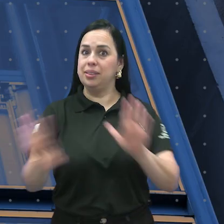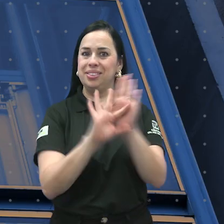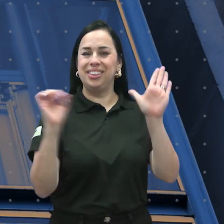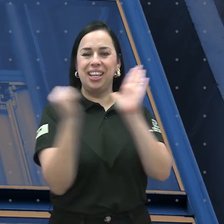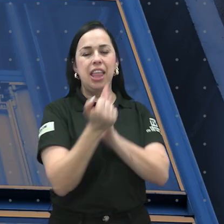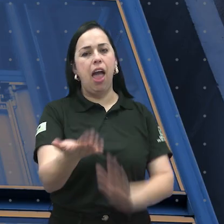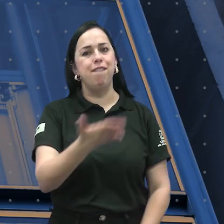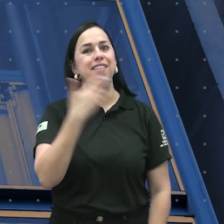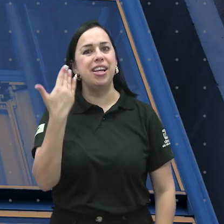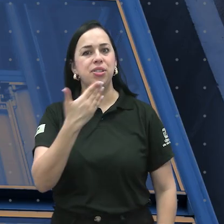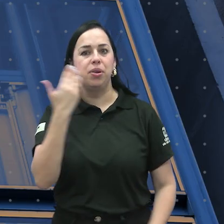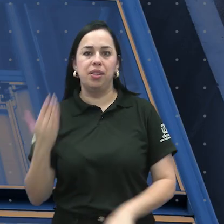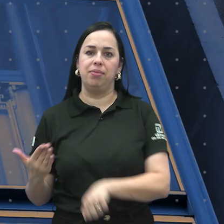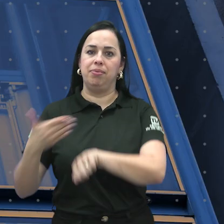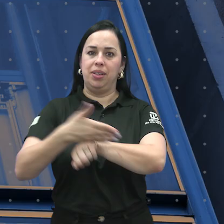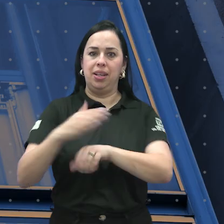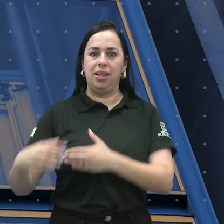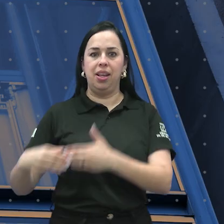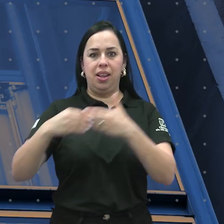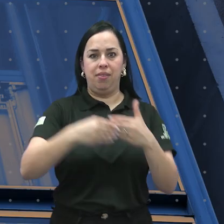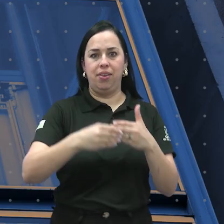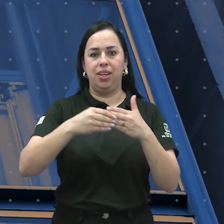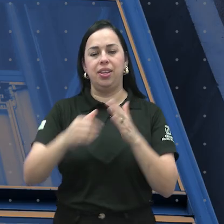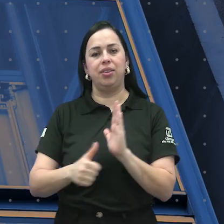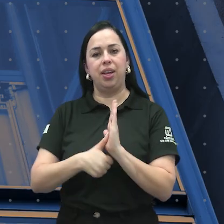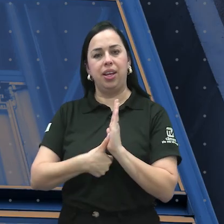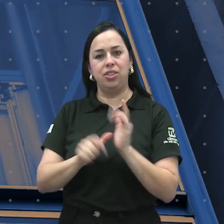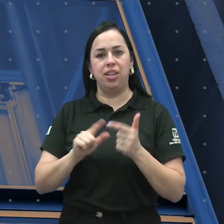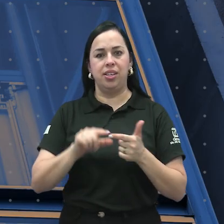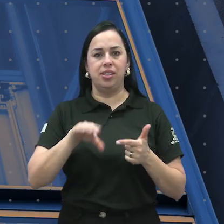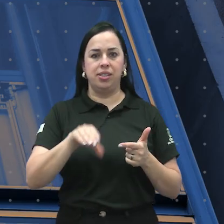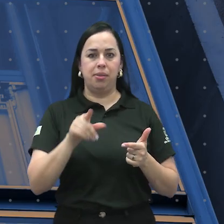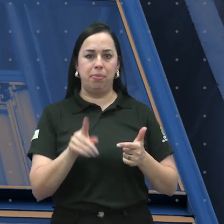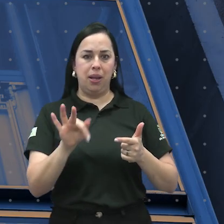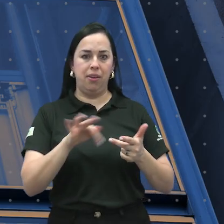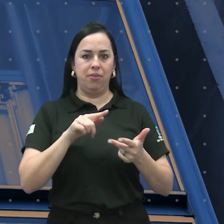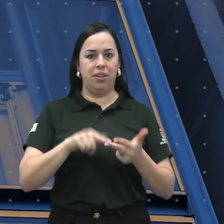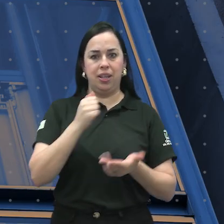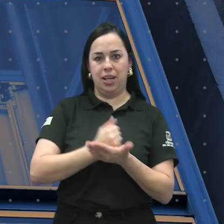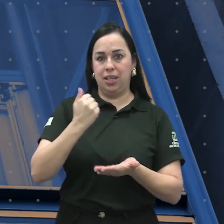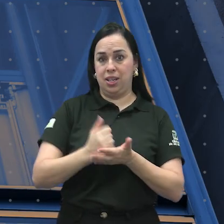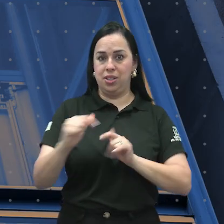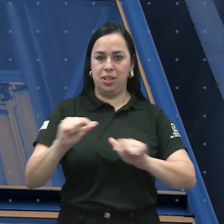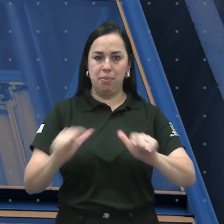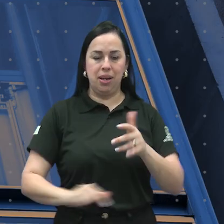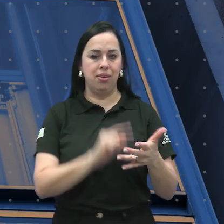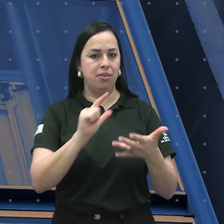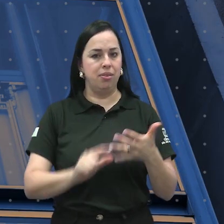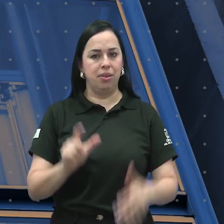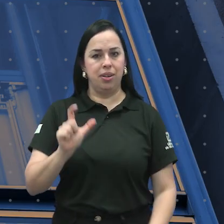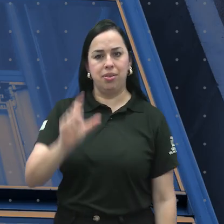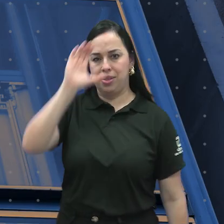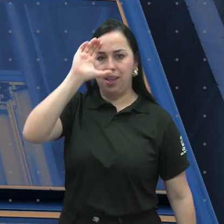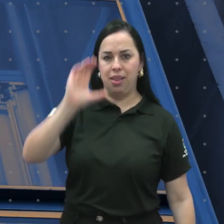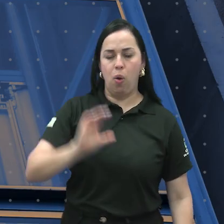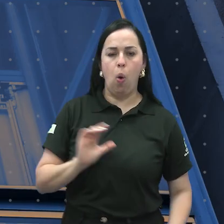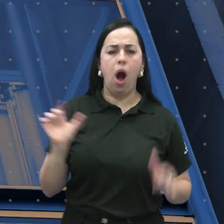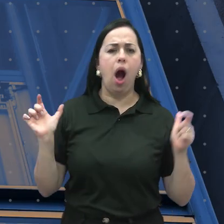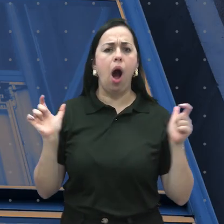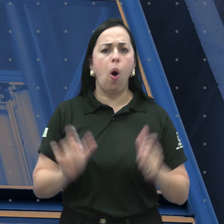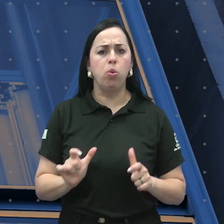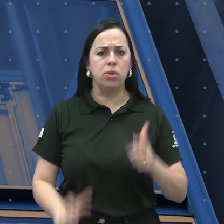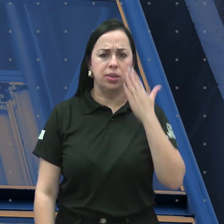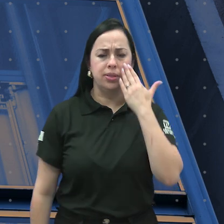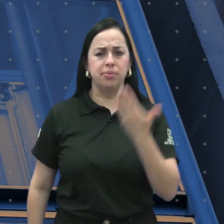Para se candidatar é fácil, é só comparecer ao PAT levando RG, CPF, carteira de trabalho e o cartão